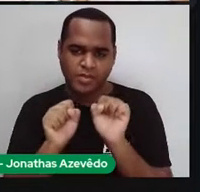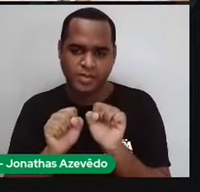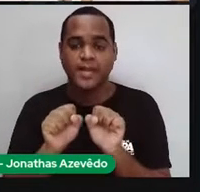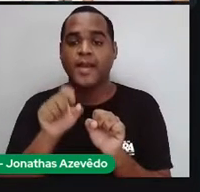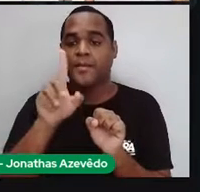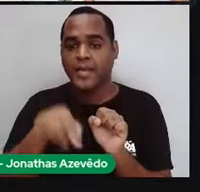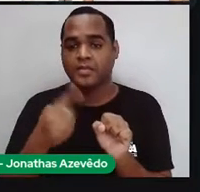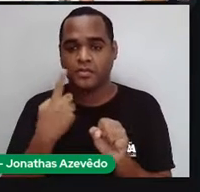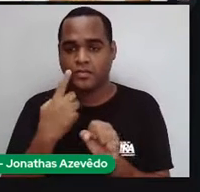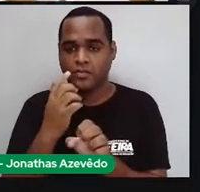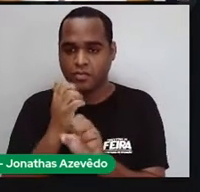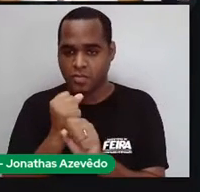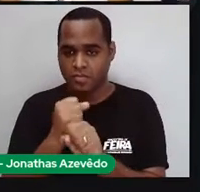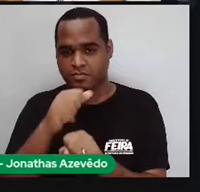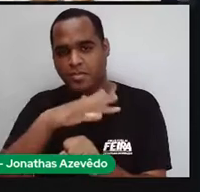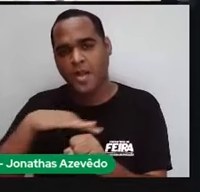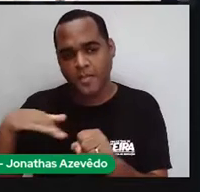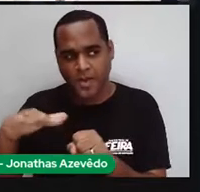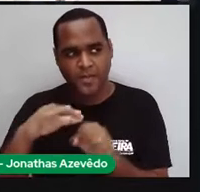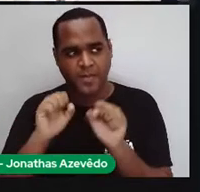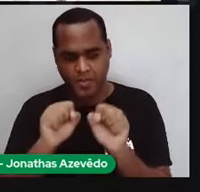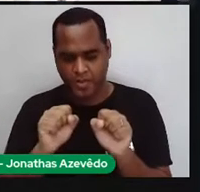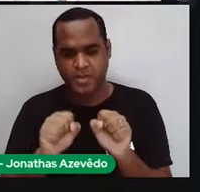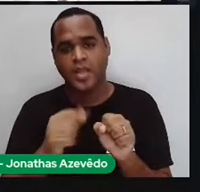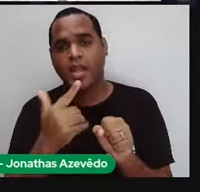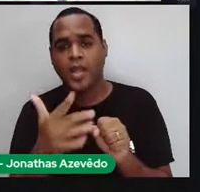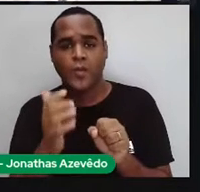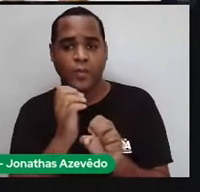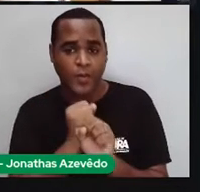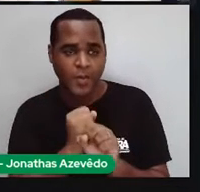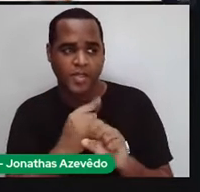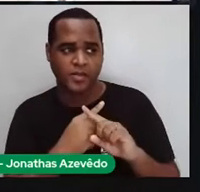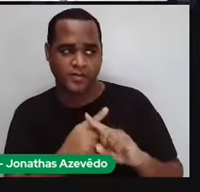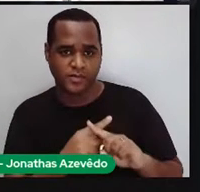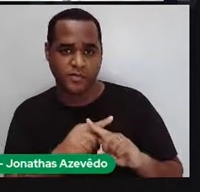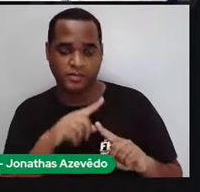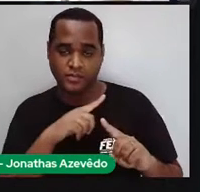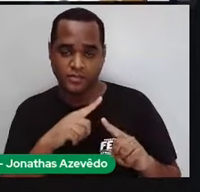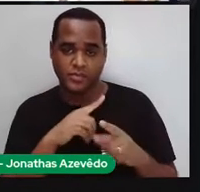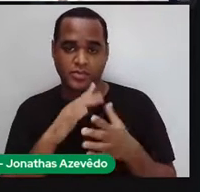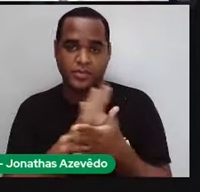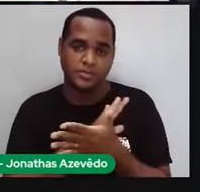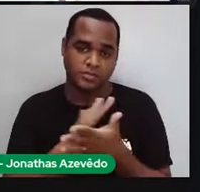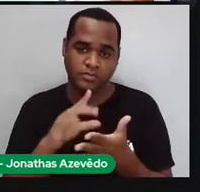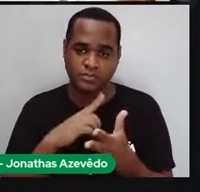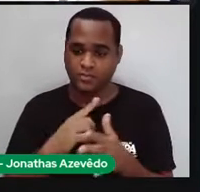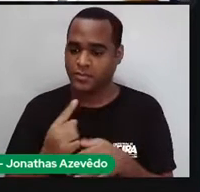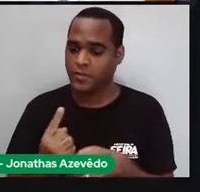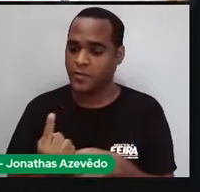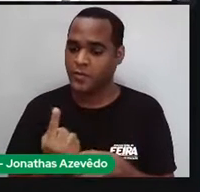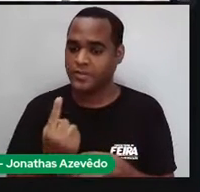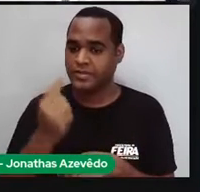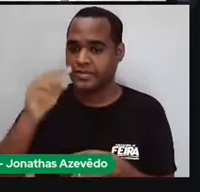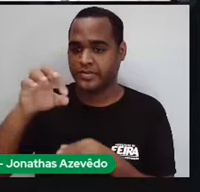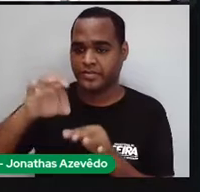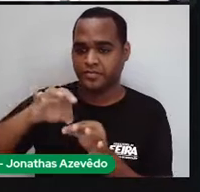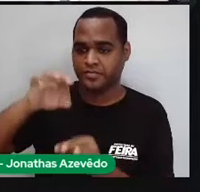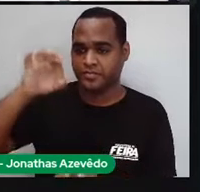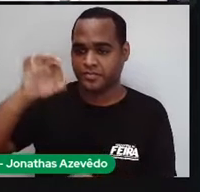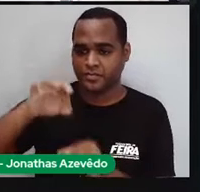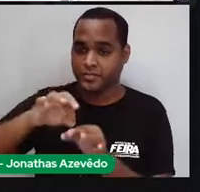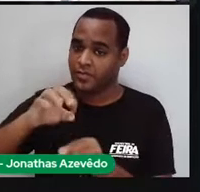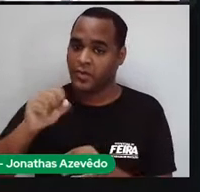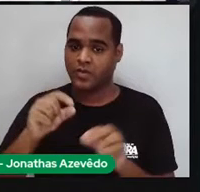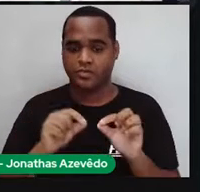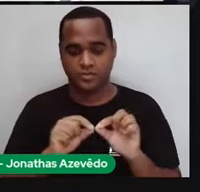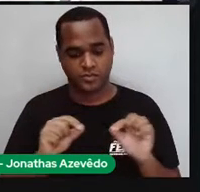o tamanho do comprimento e multiplicar a fazer um continue vezes pelo tamanho da altura ou pode ser chamado